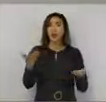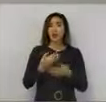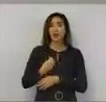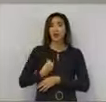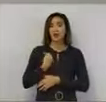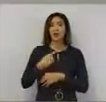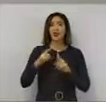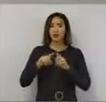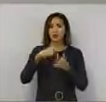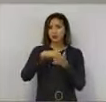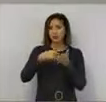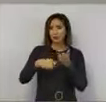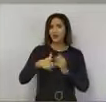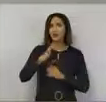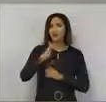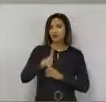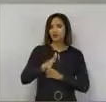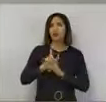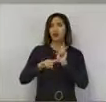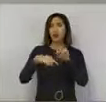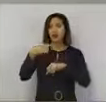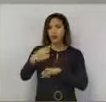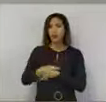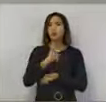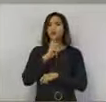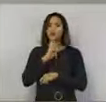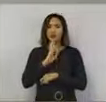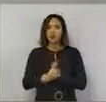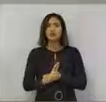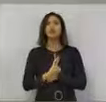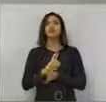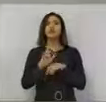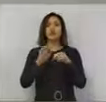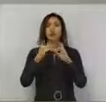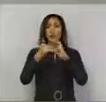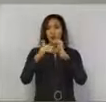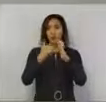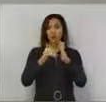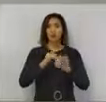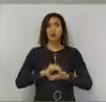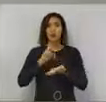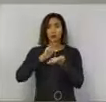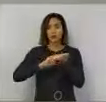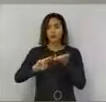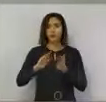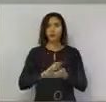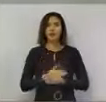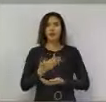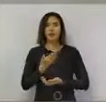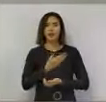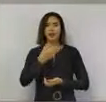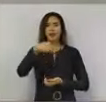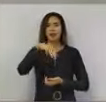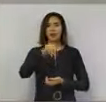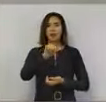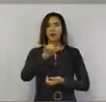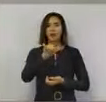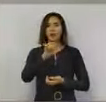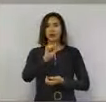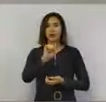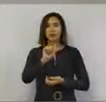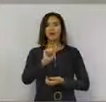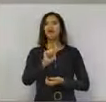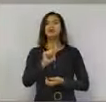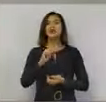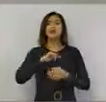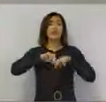elas estão anotadas e nós responderemos posteriormente por e-mail. Aqui a colega Maísa Sara enviou uma